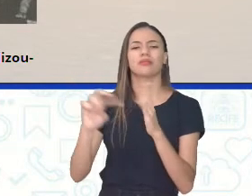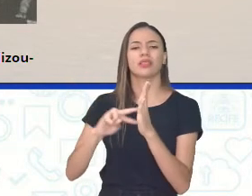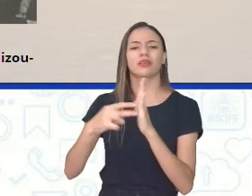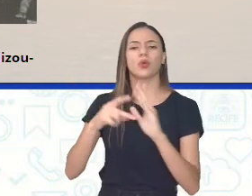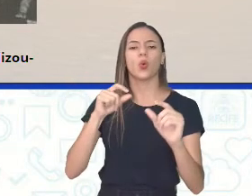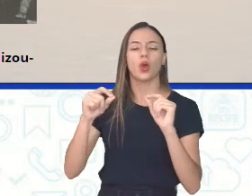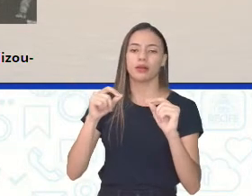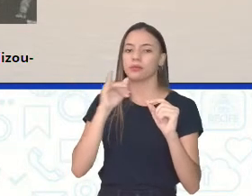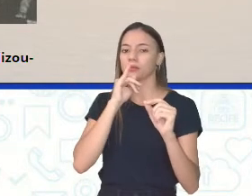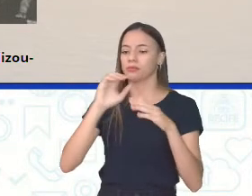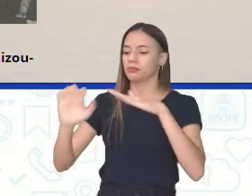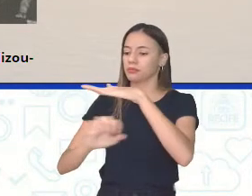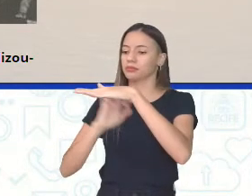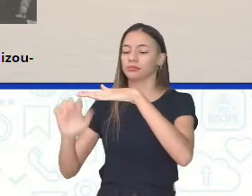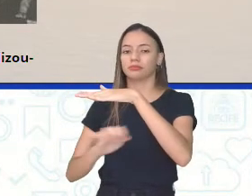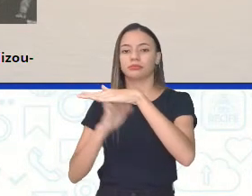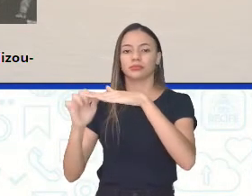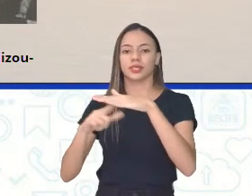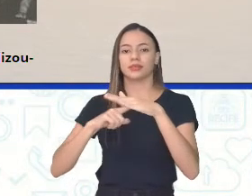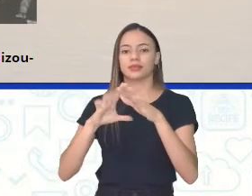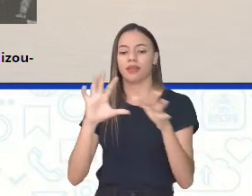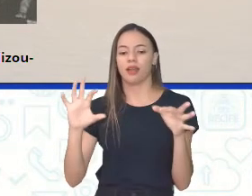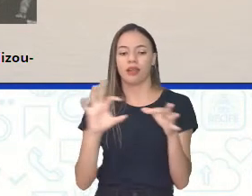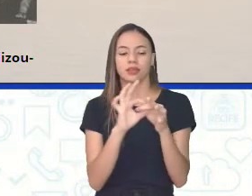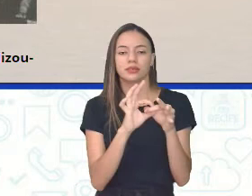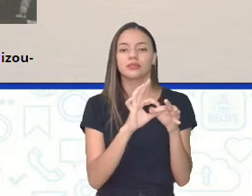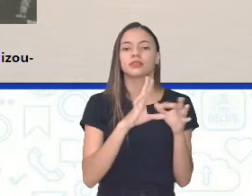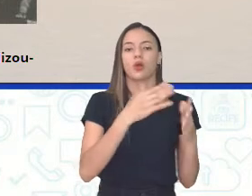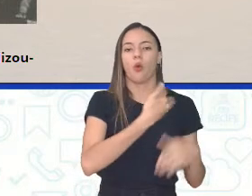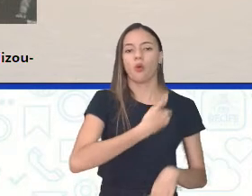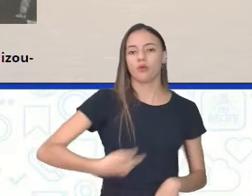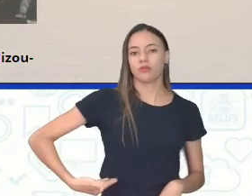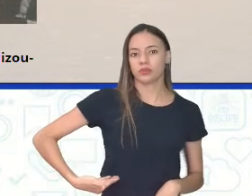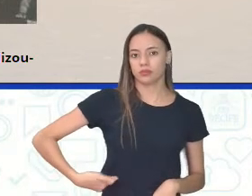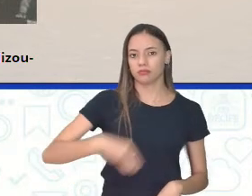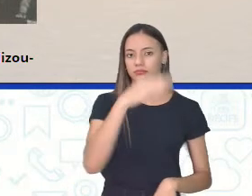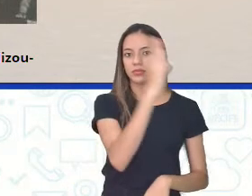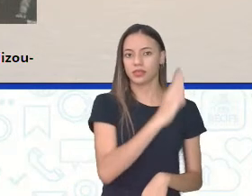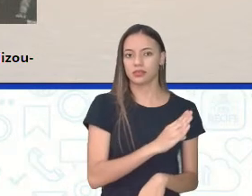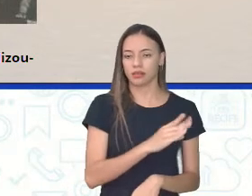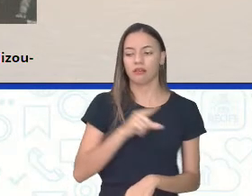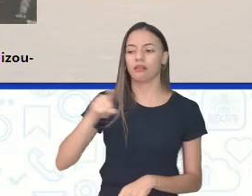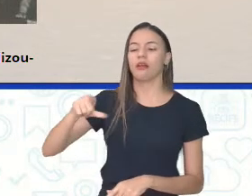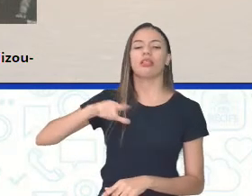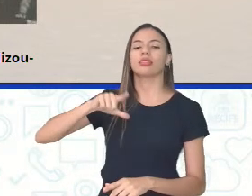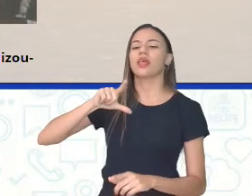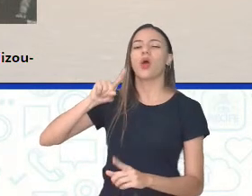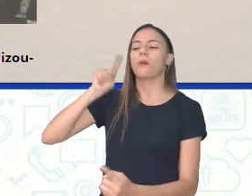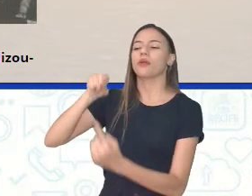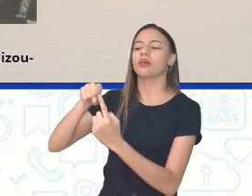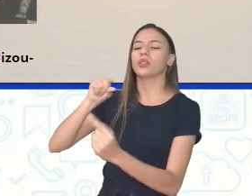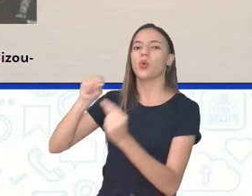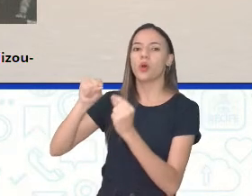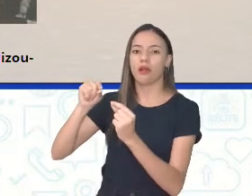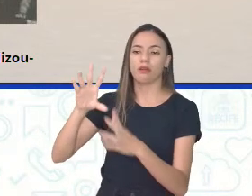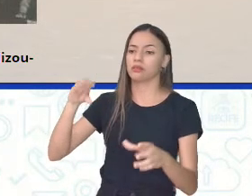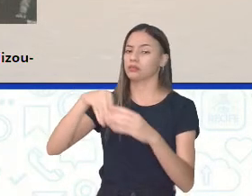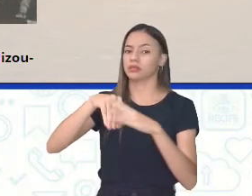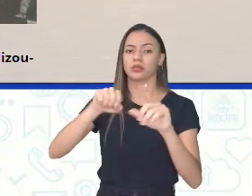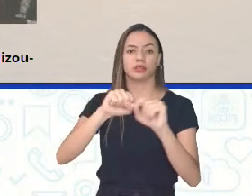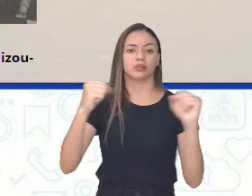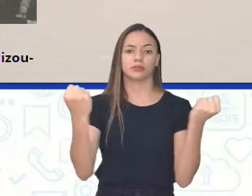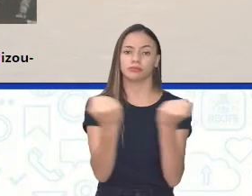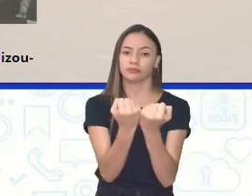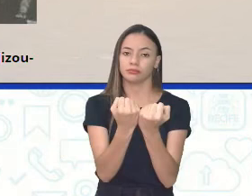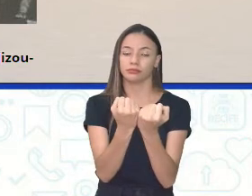né, ligadas ao governo brasileiro e que cumprem uma função, né, dentro da sociedade.